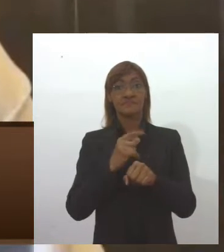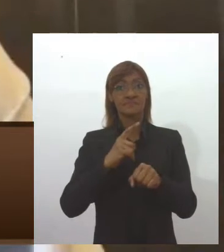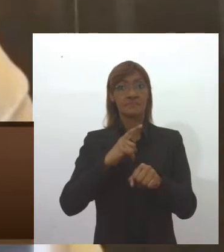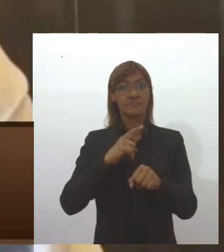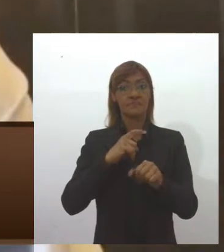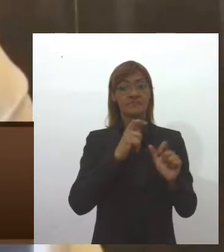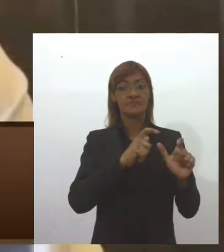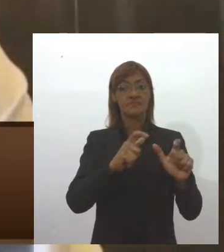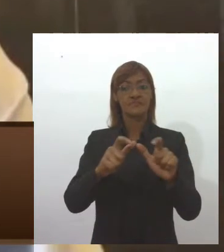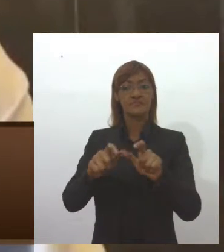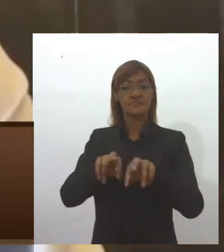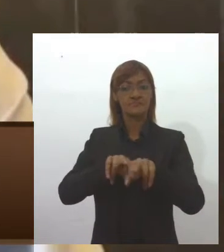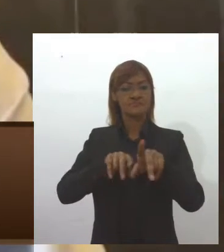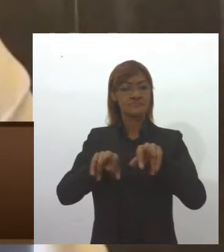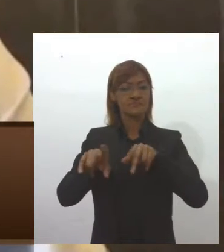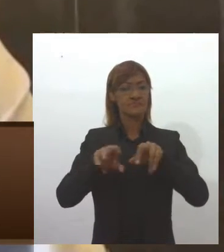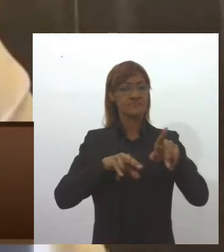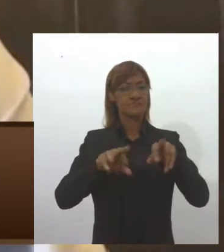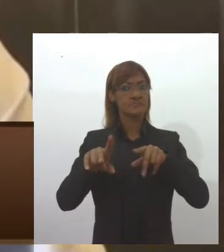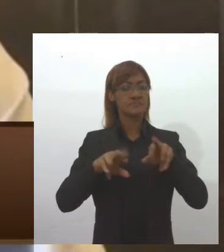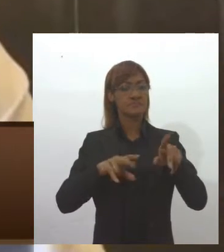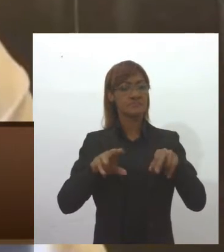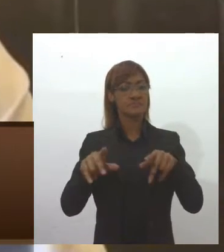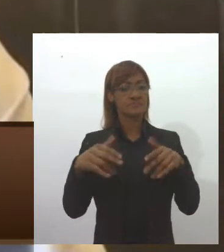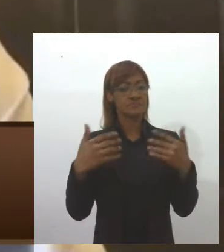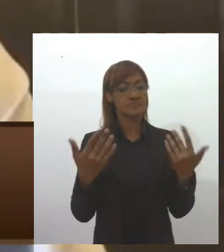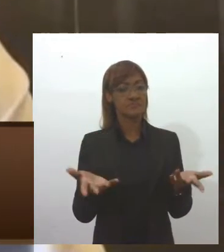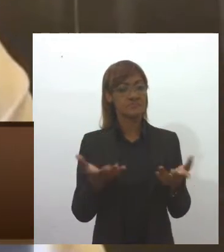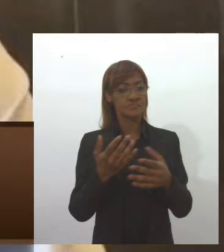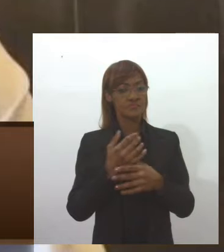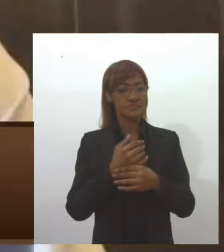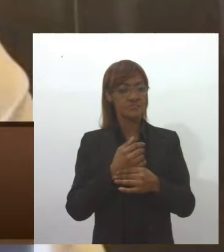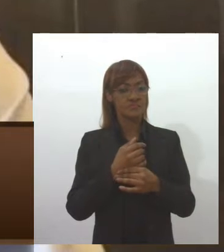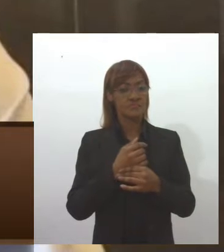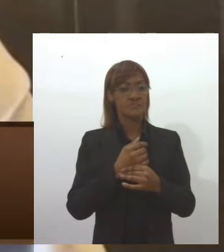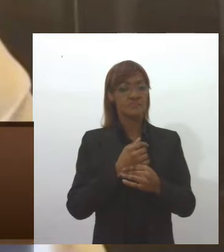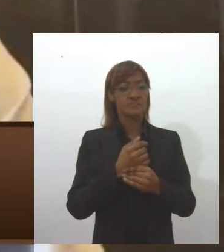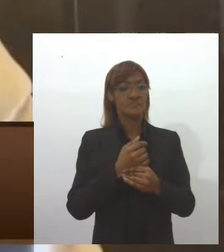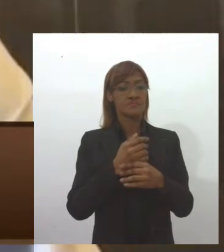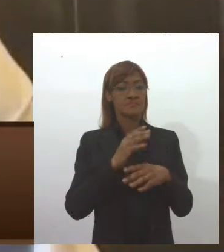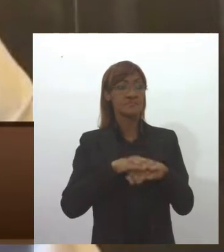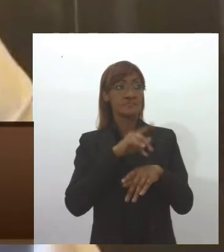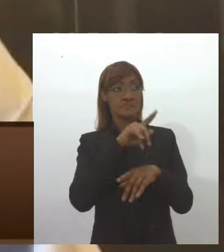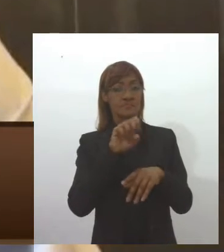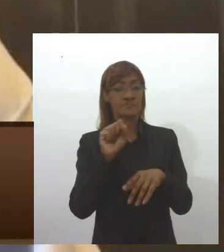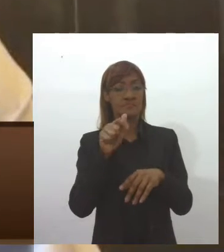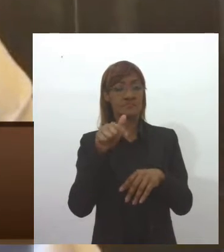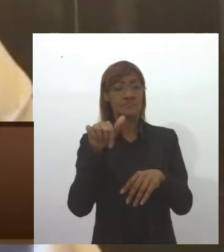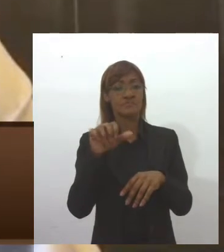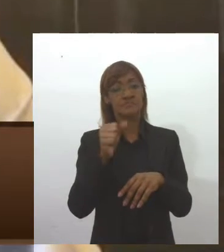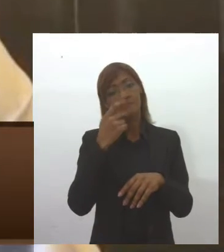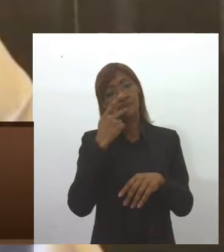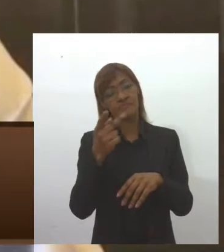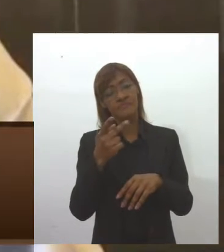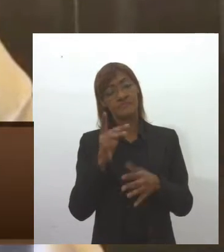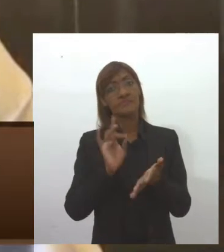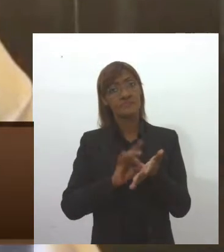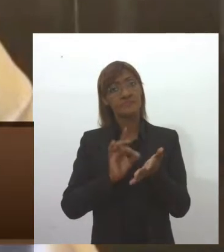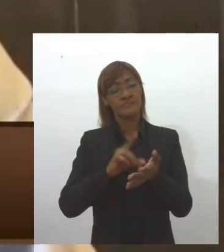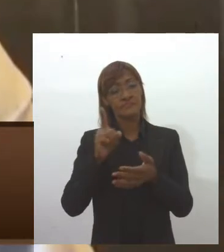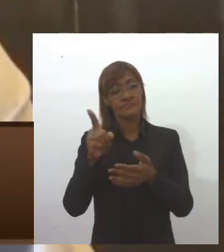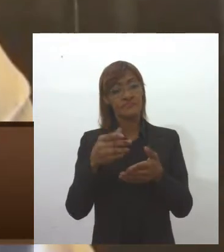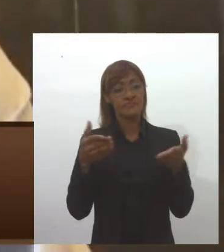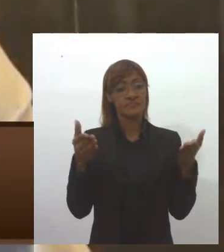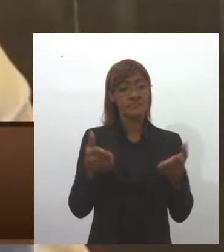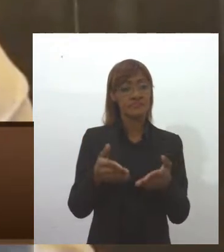seu produto tem que estar na prateleira. Por exemplo, eu escutei o Salles falando, e é verdade, hoje o estado de Sergipe e Aracaju,